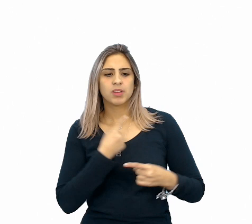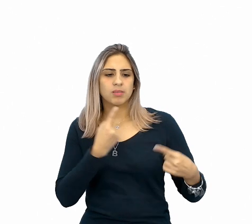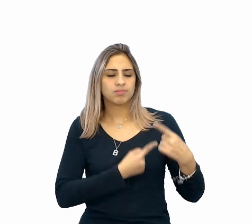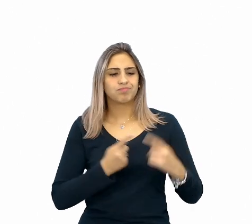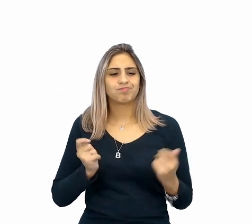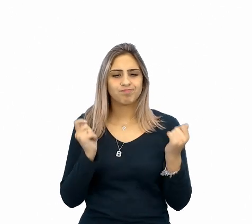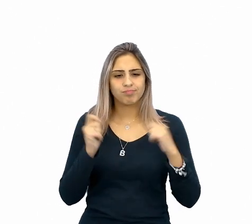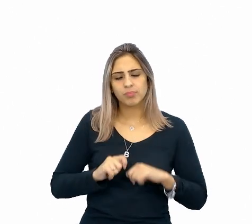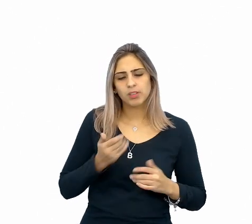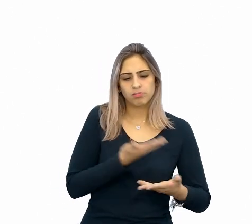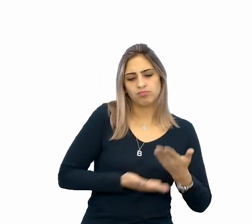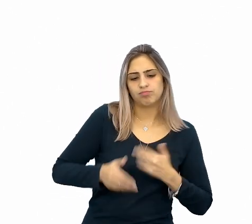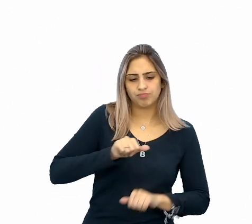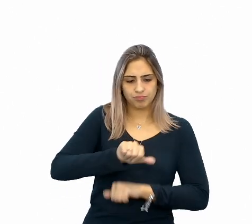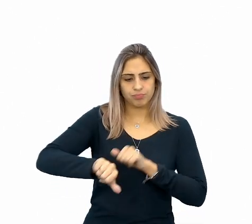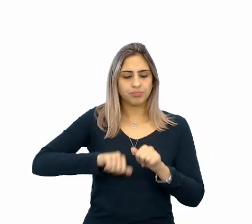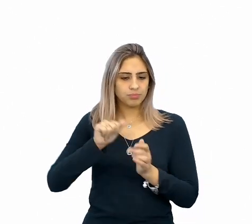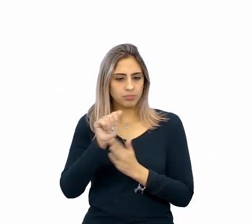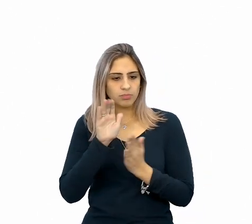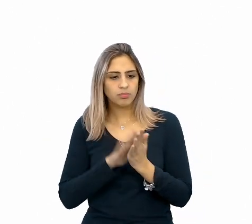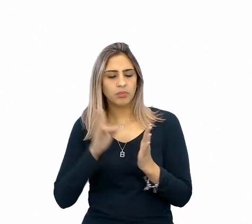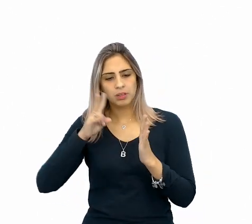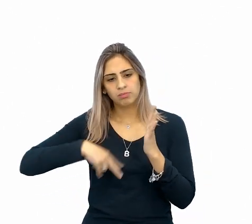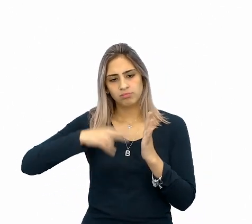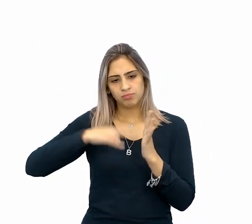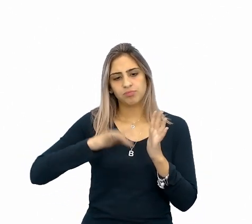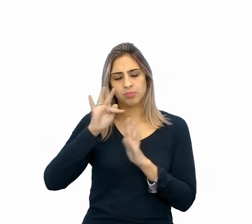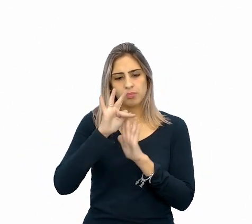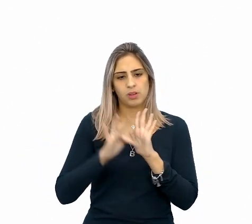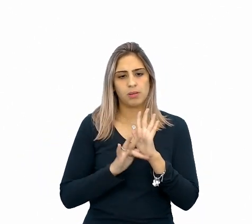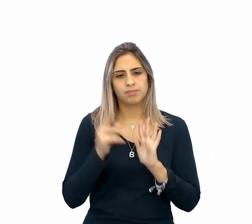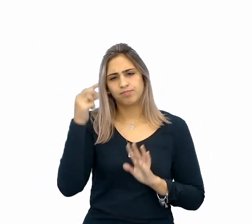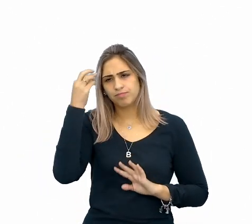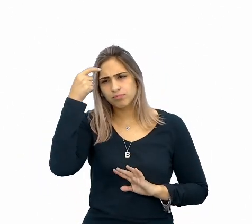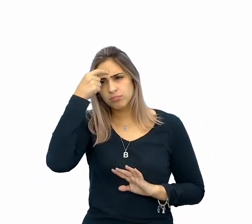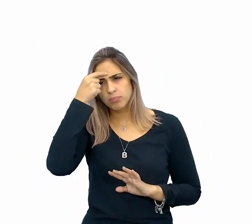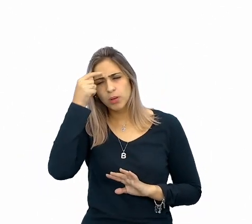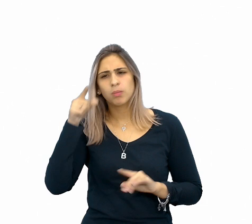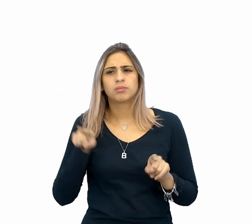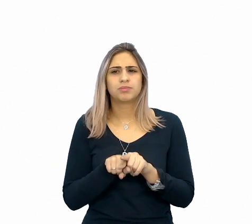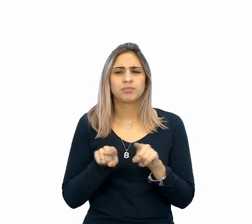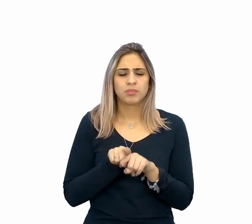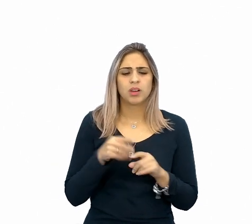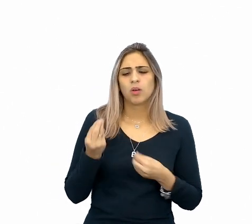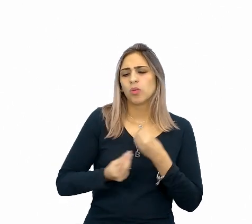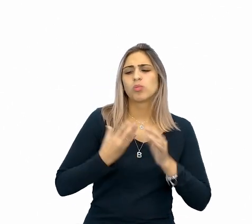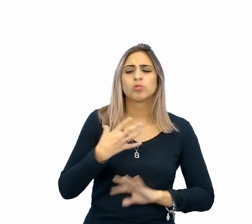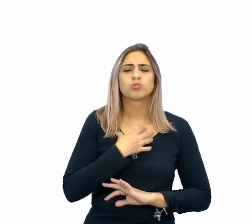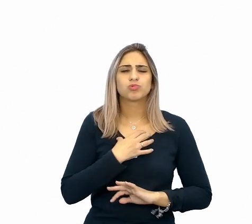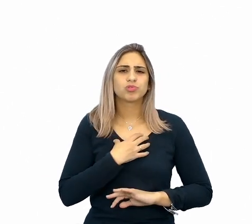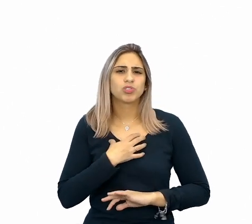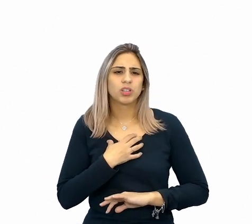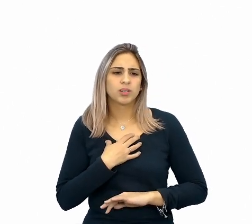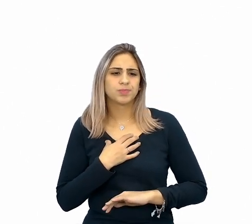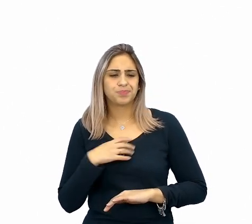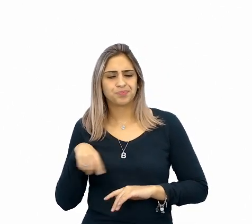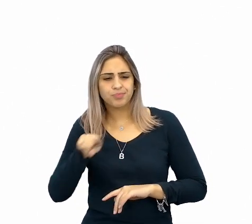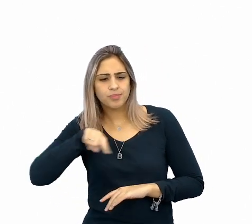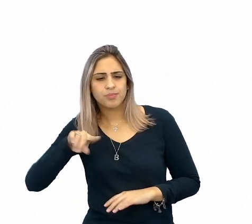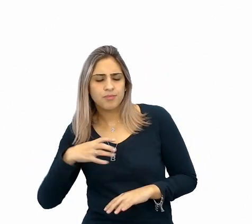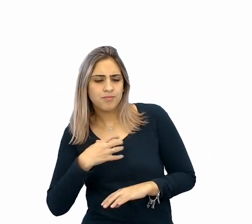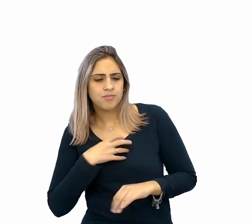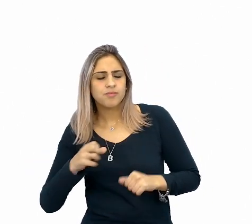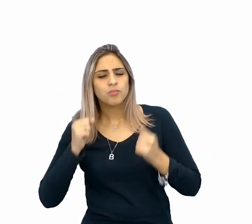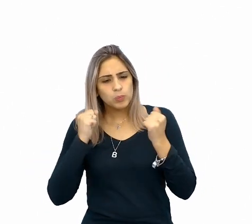possíveis intervenções nas atividades de leitura de textos de memória, o modo como essas